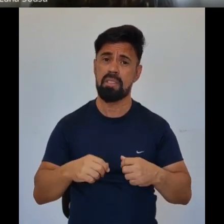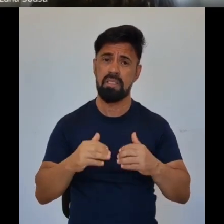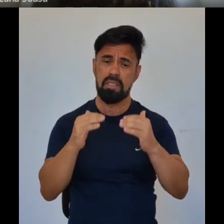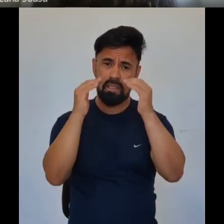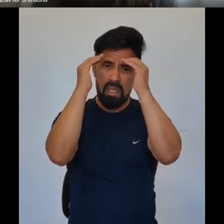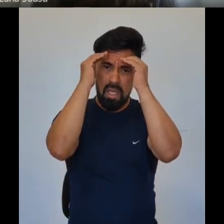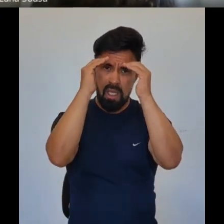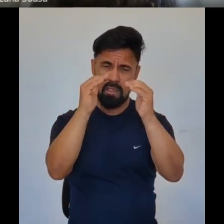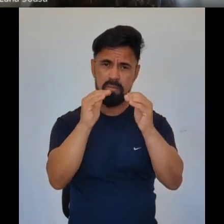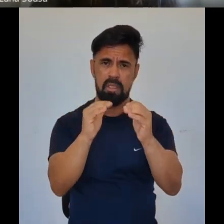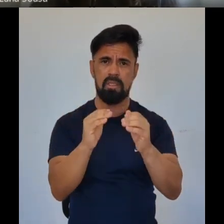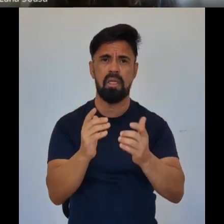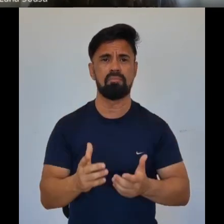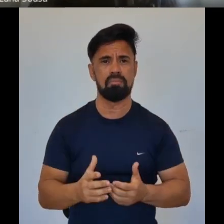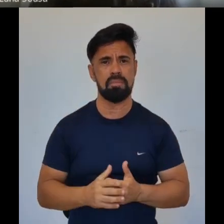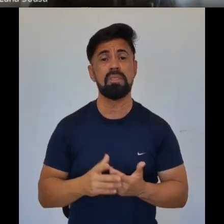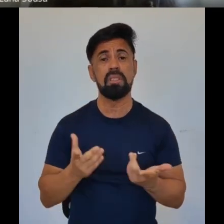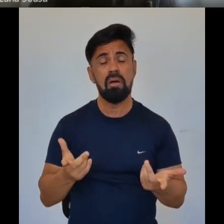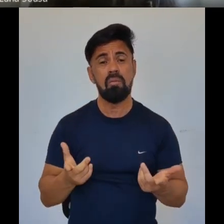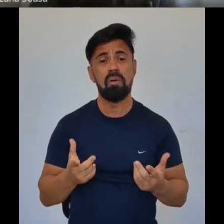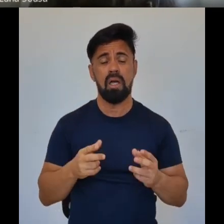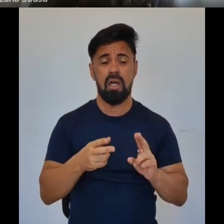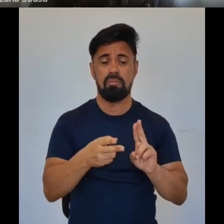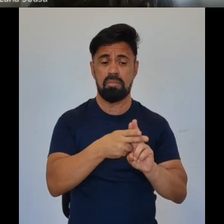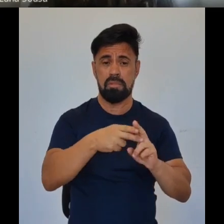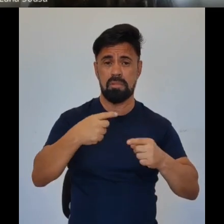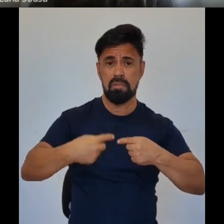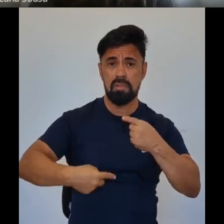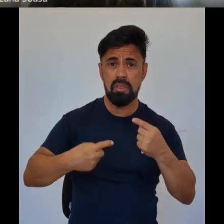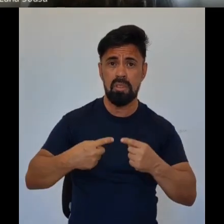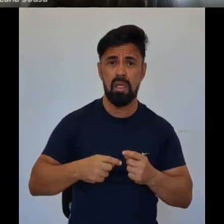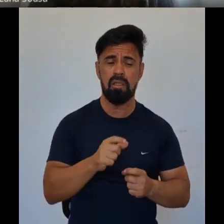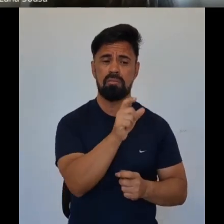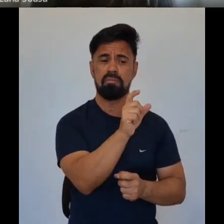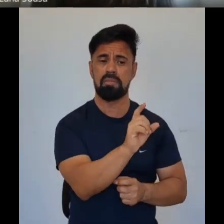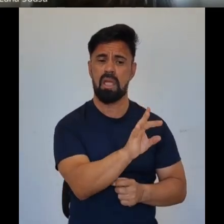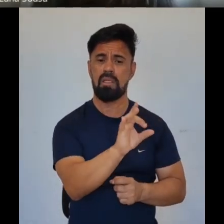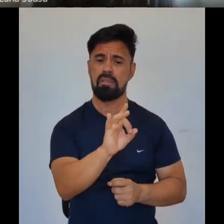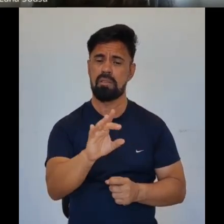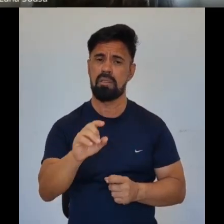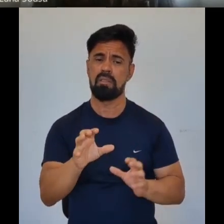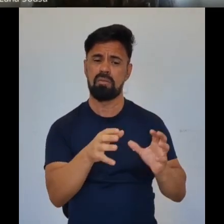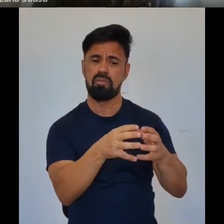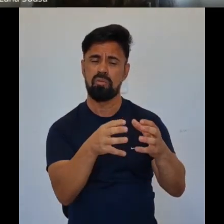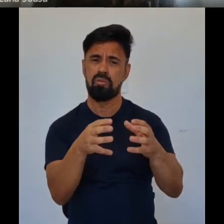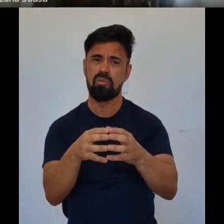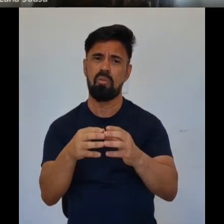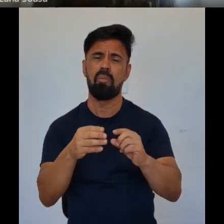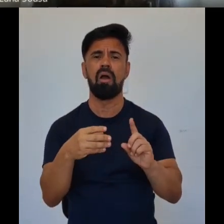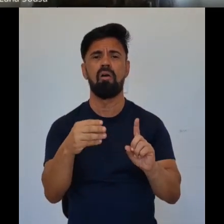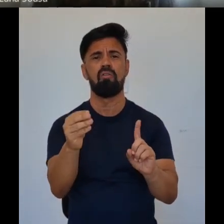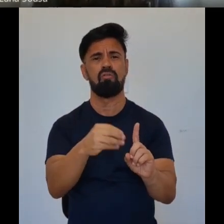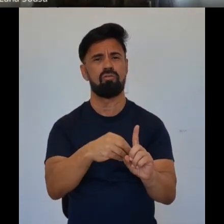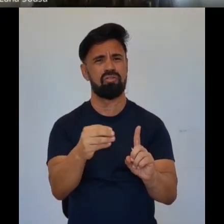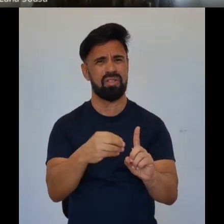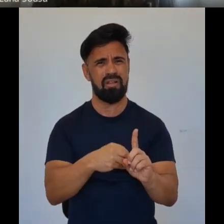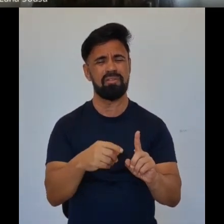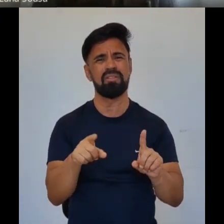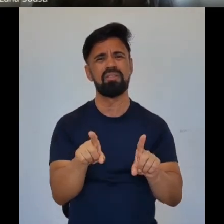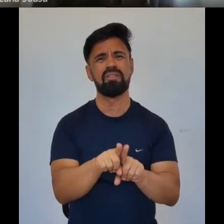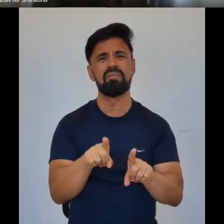do SUS que consideram as populações específicas e vulneráveis, sempre olhando sob a perspectiva